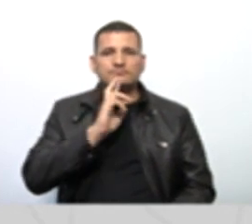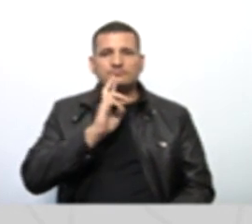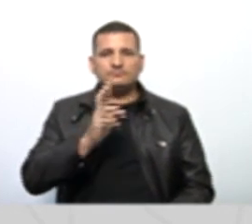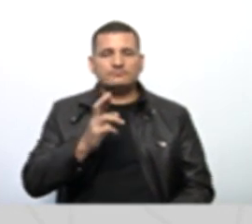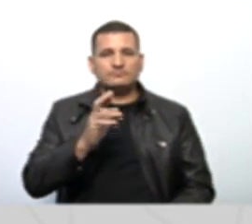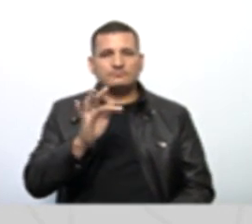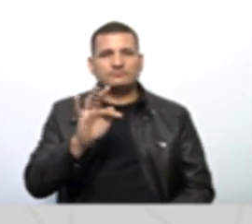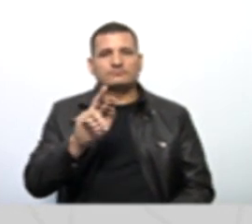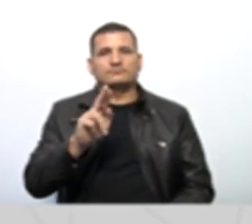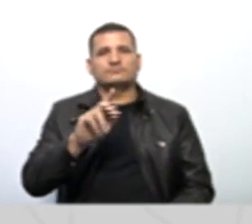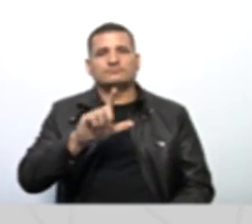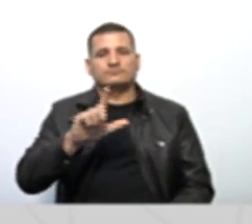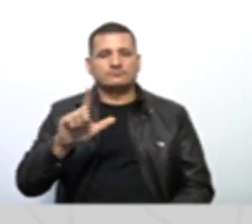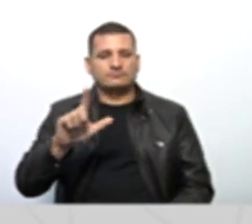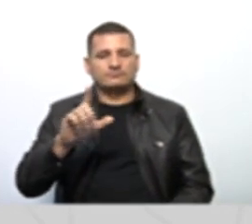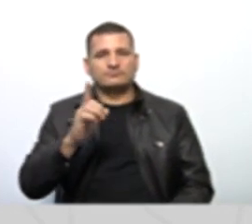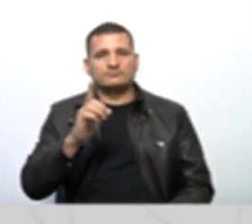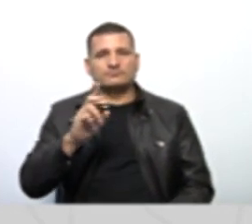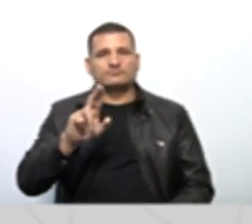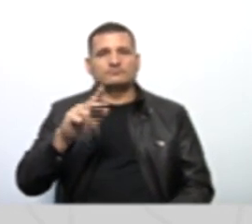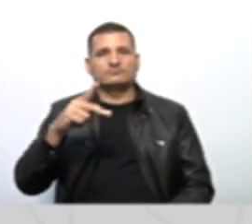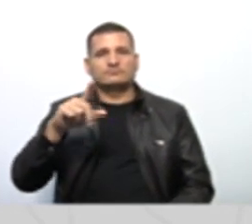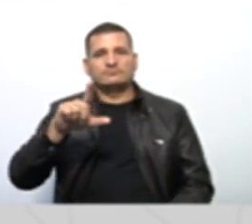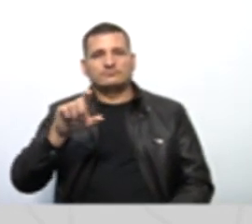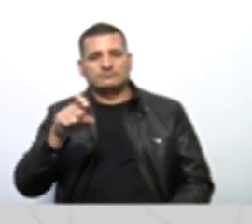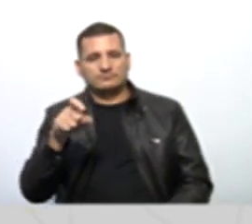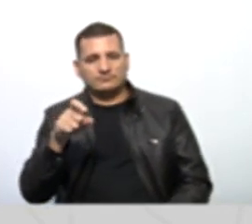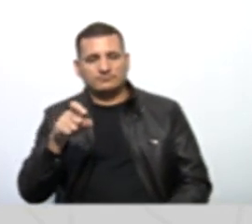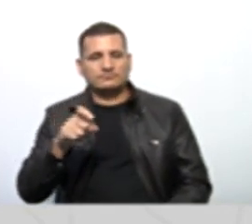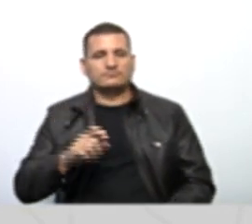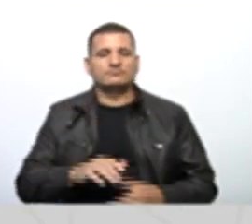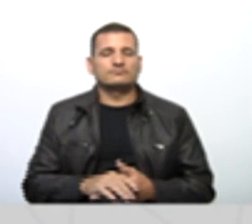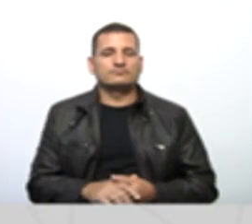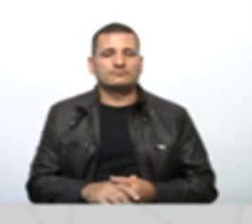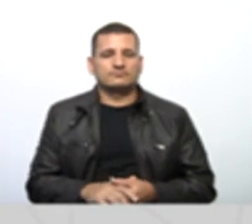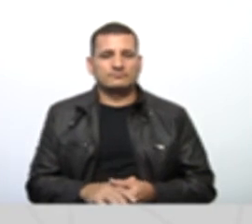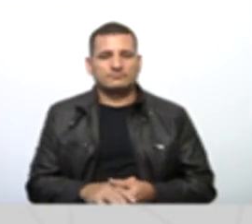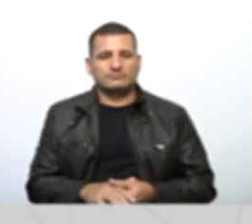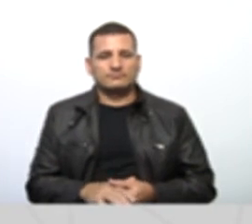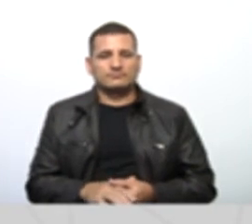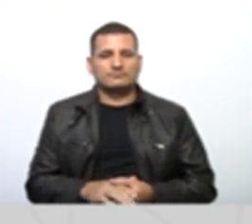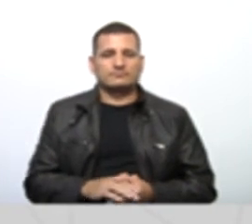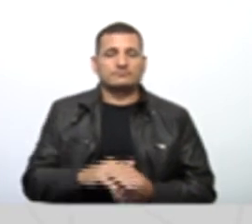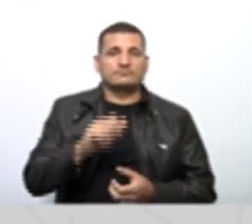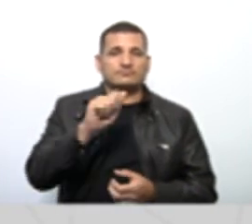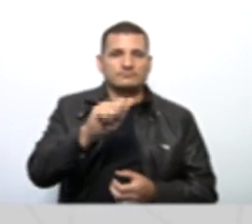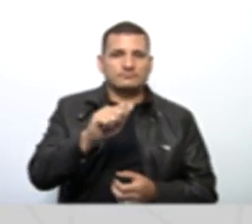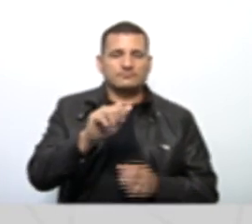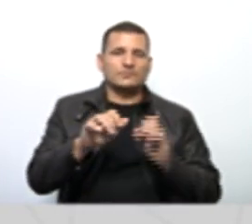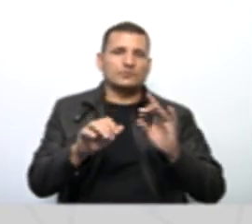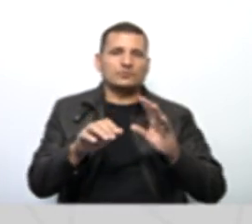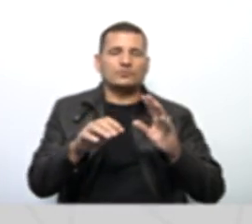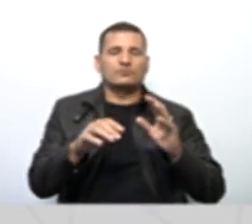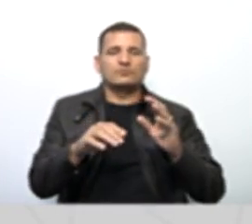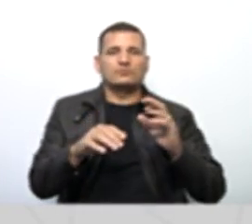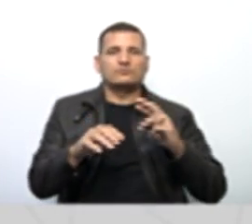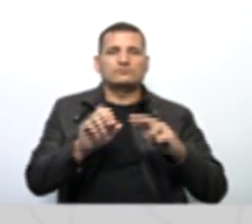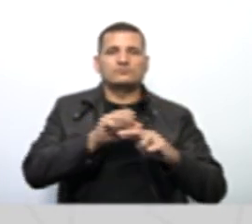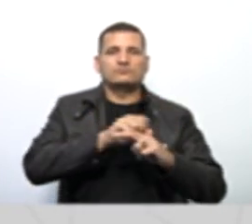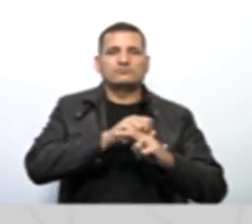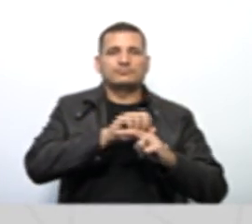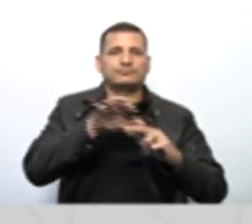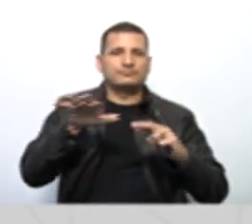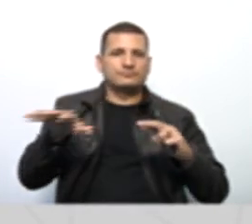e lapo duplex da recente provou exatamente a letra ele falou que é único sentido né na